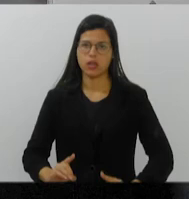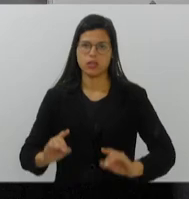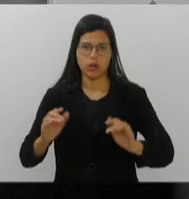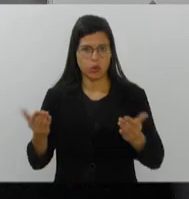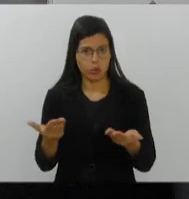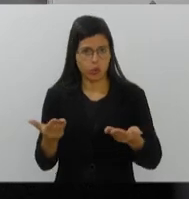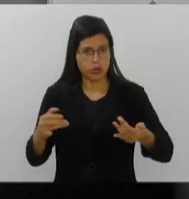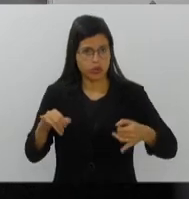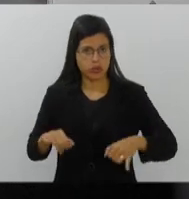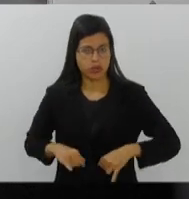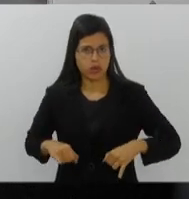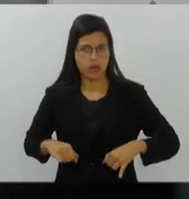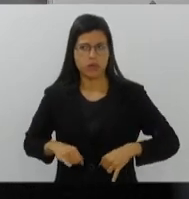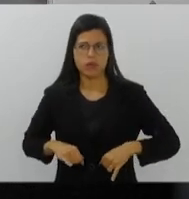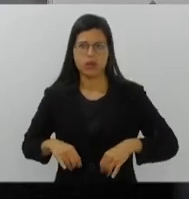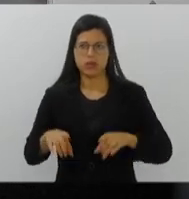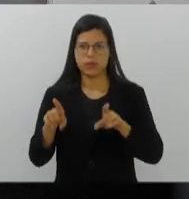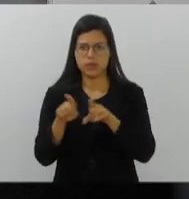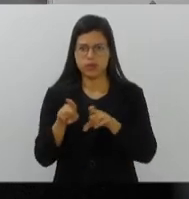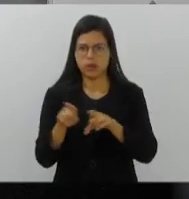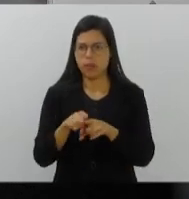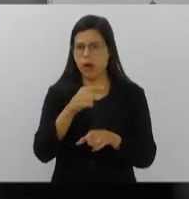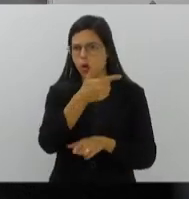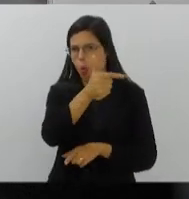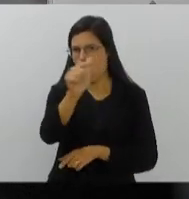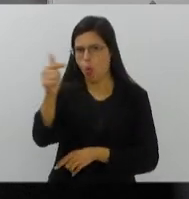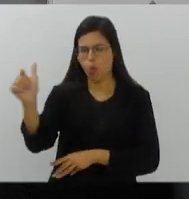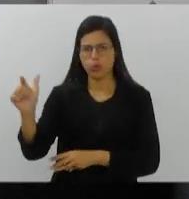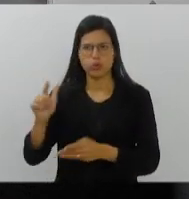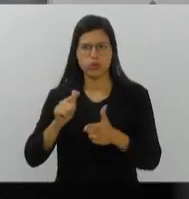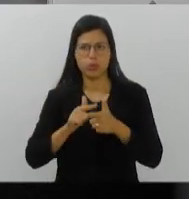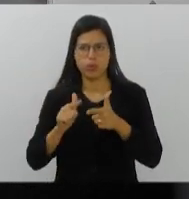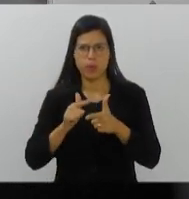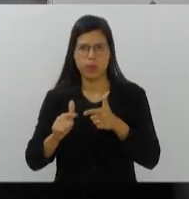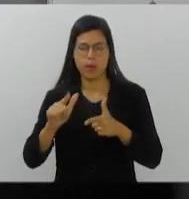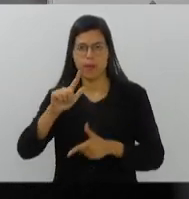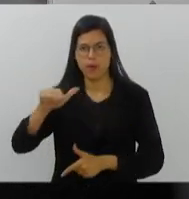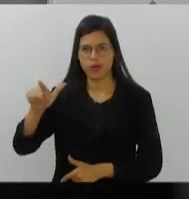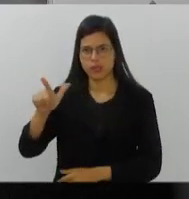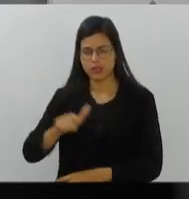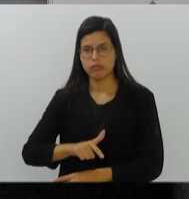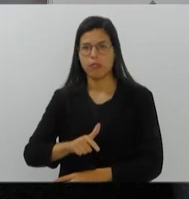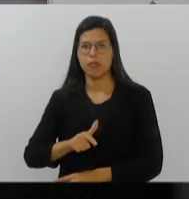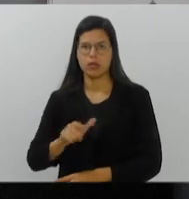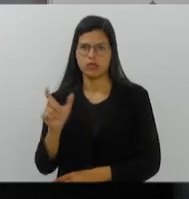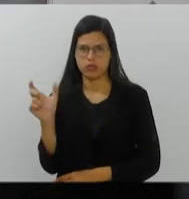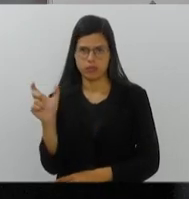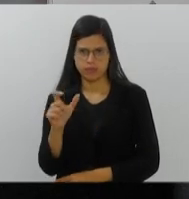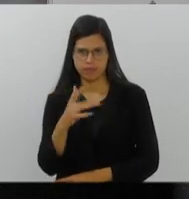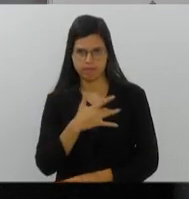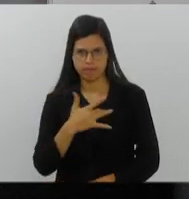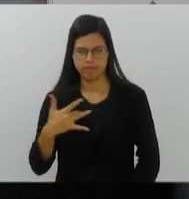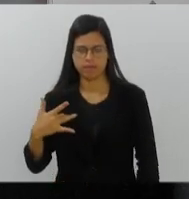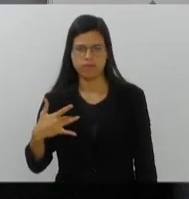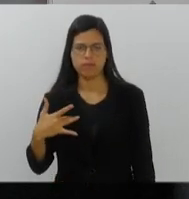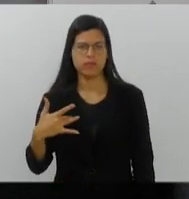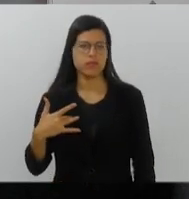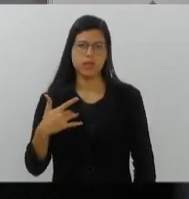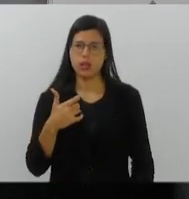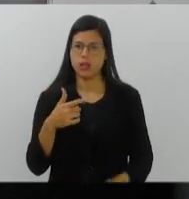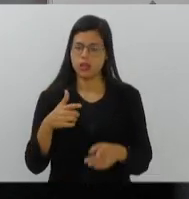sofrendo, especialmente, além de outros problemas, com cancelamento unilateral, né, e